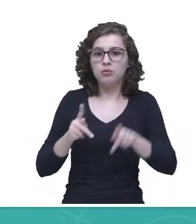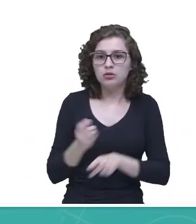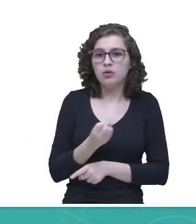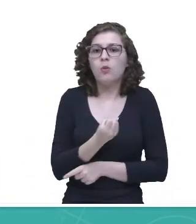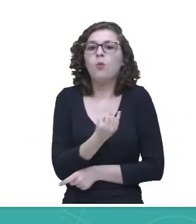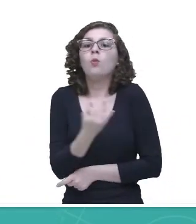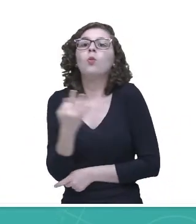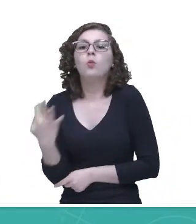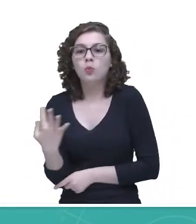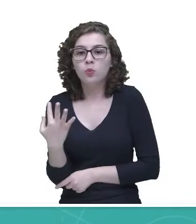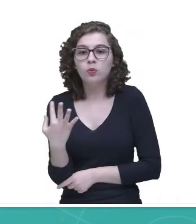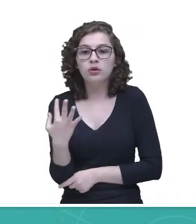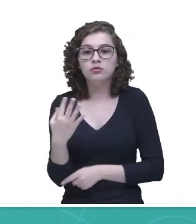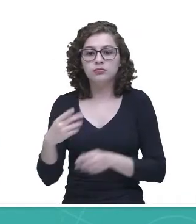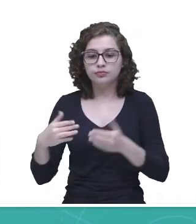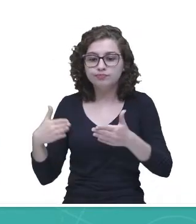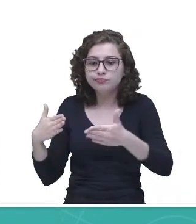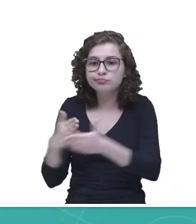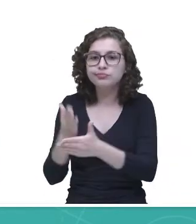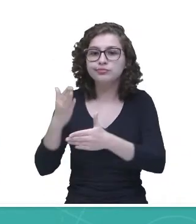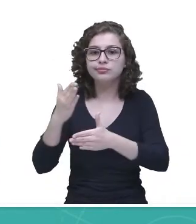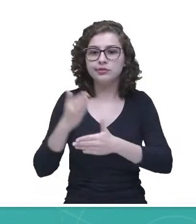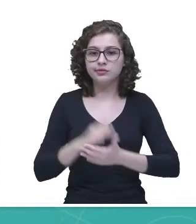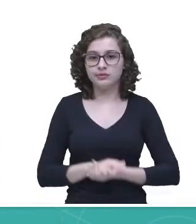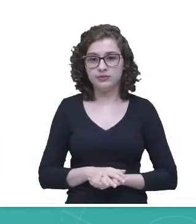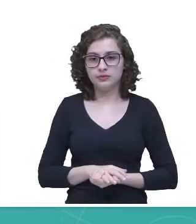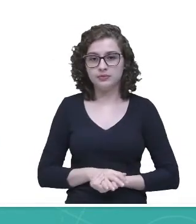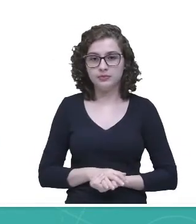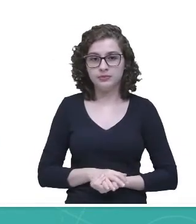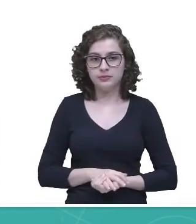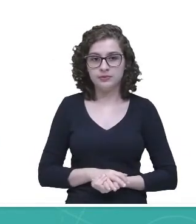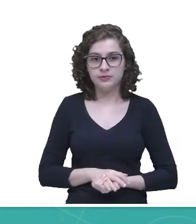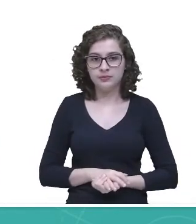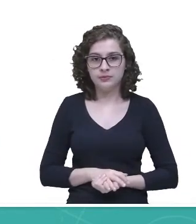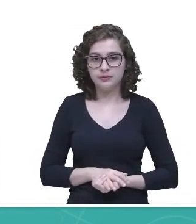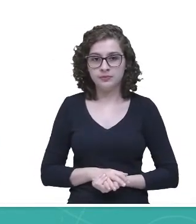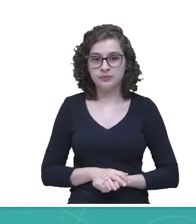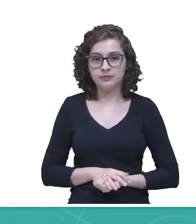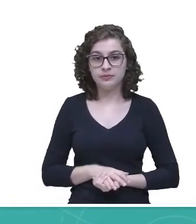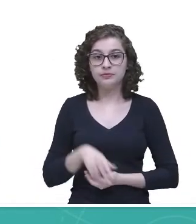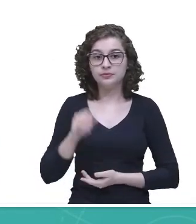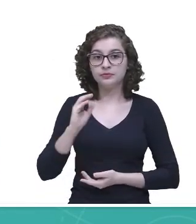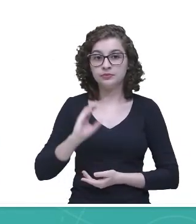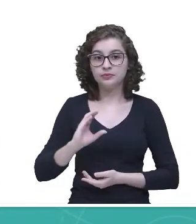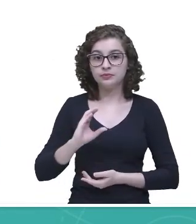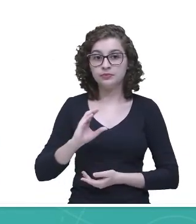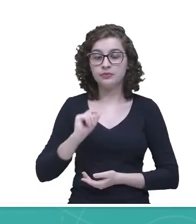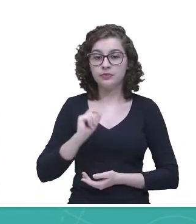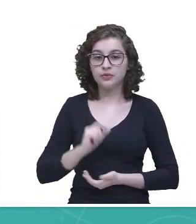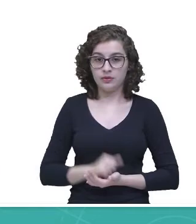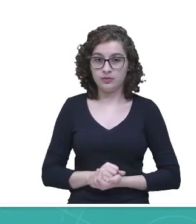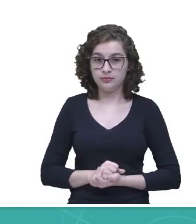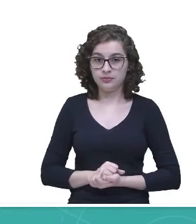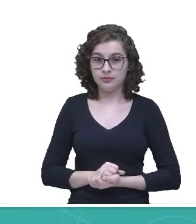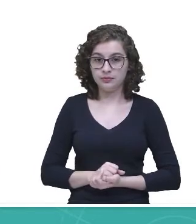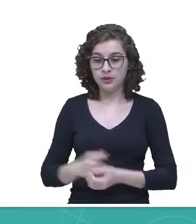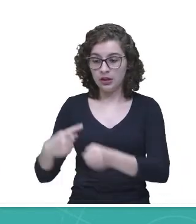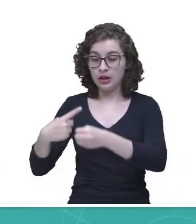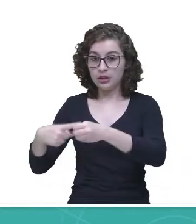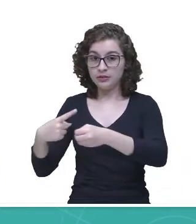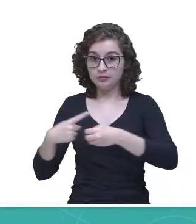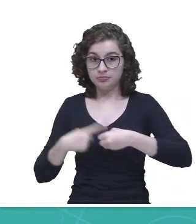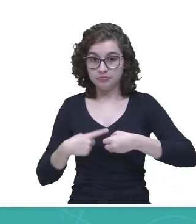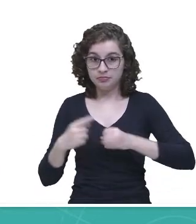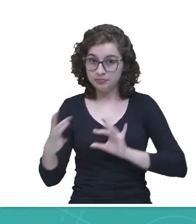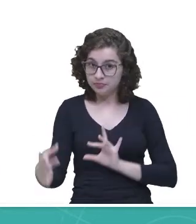ali extrapolando os limites de cada uma das cidades. Na letra C, a gente tem a interligação entre as cidades,